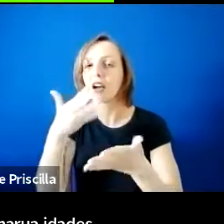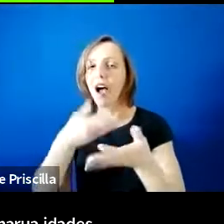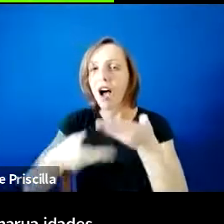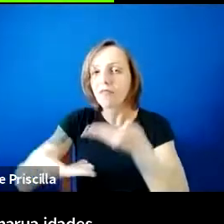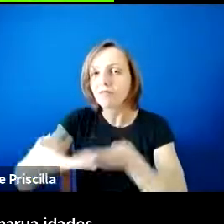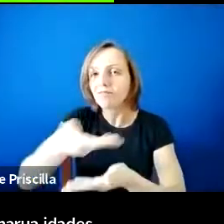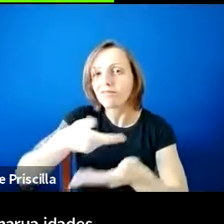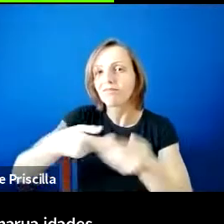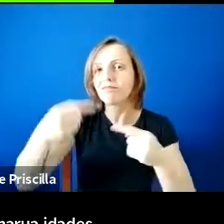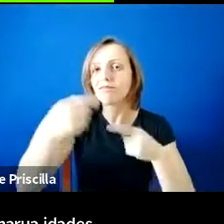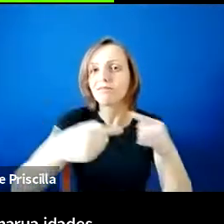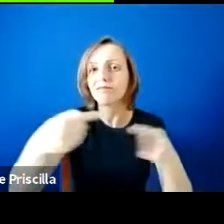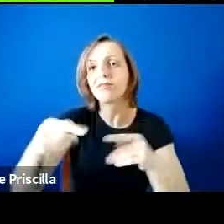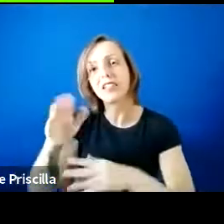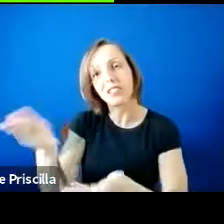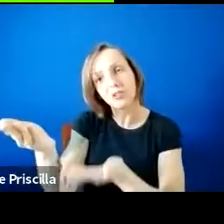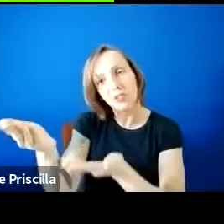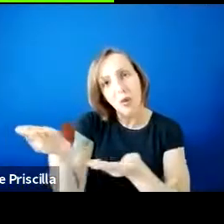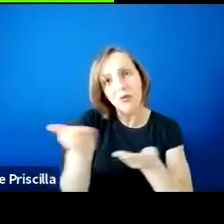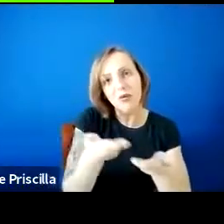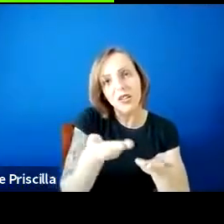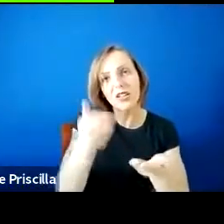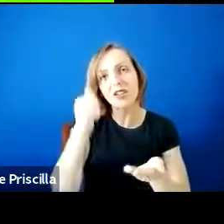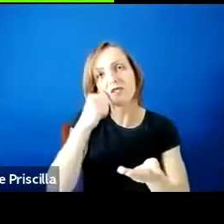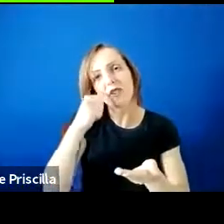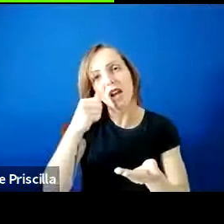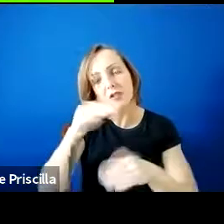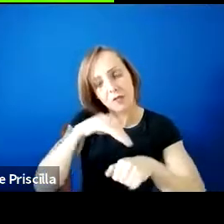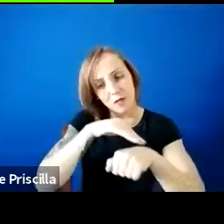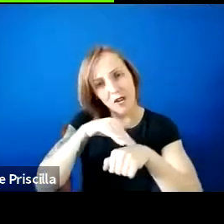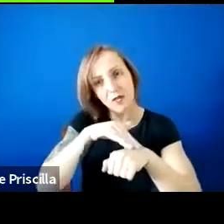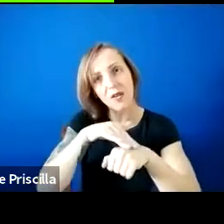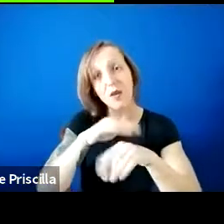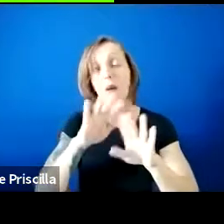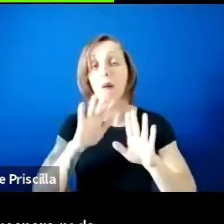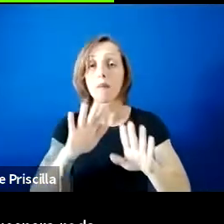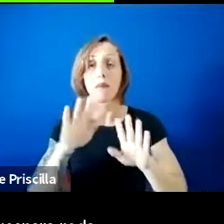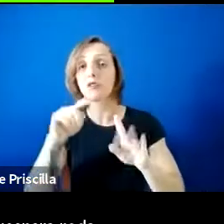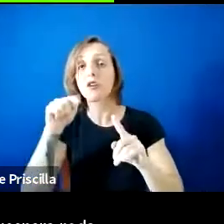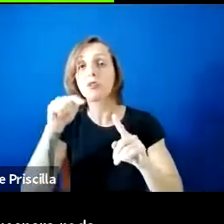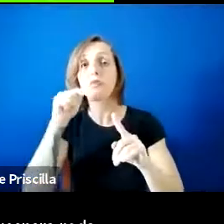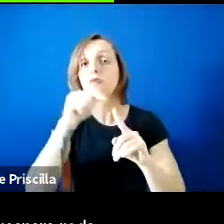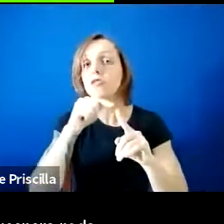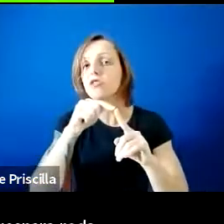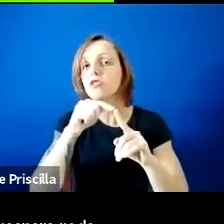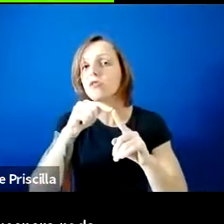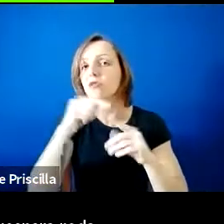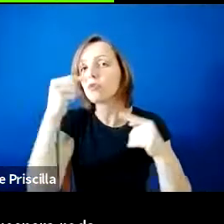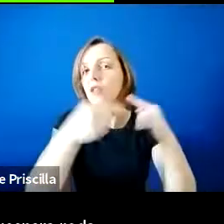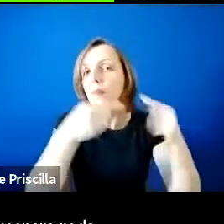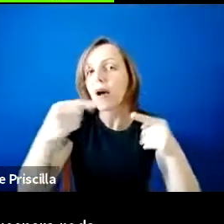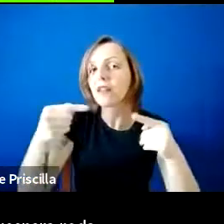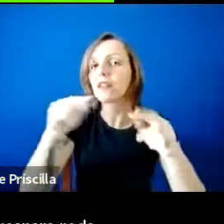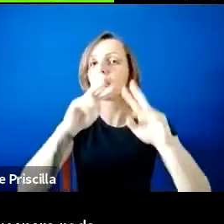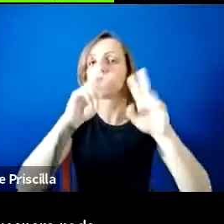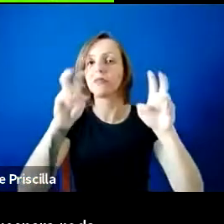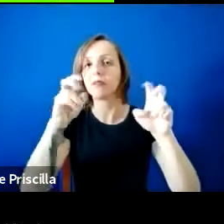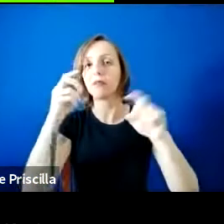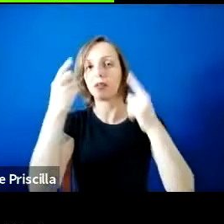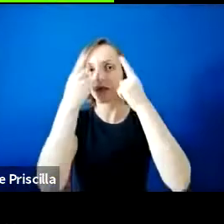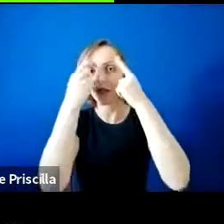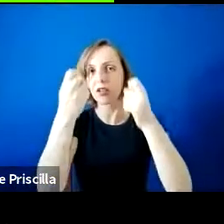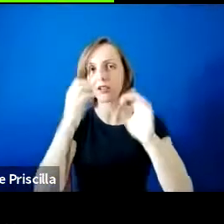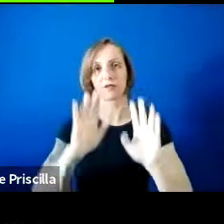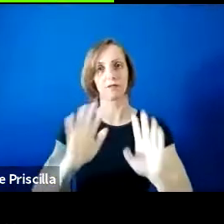a roda de conversa, mas não com o intuito de trabalhar a violência, mas assim, isso que eu relatei antes, nós